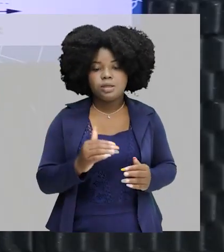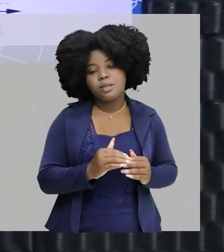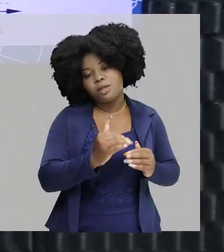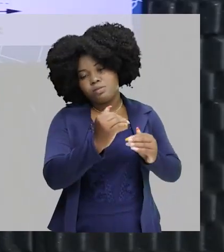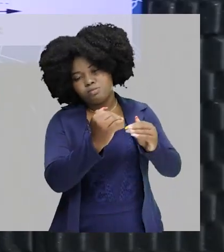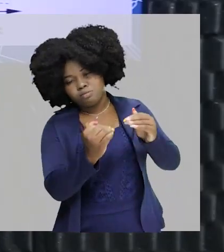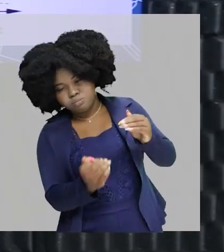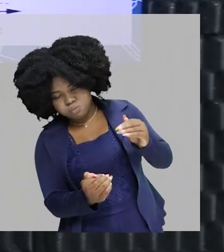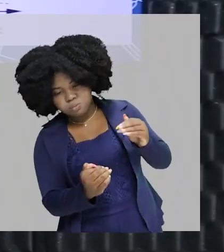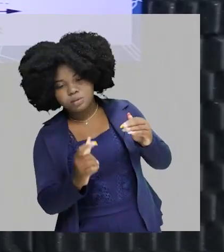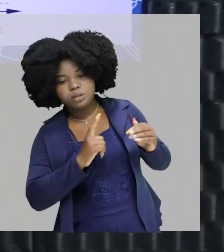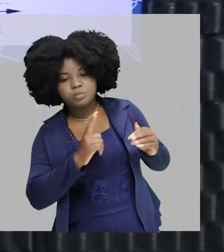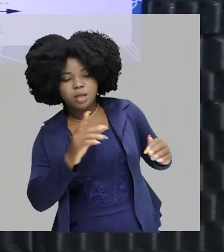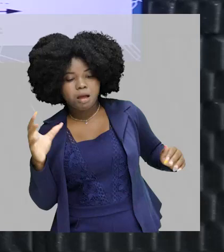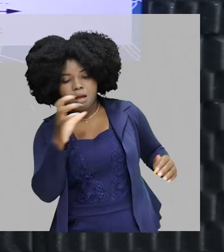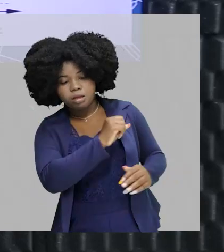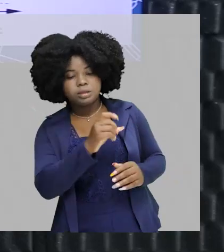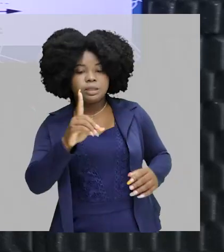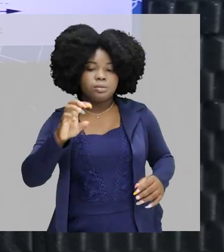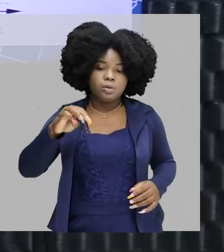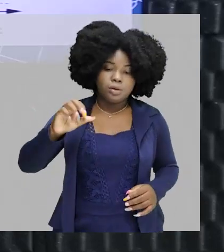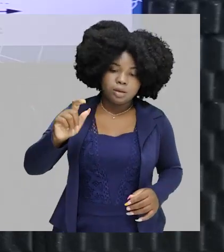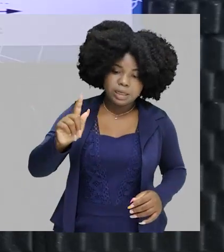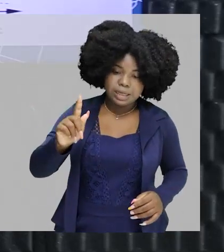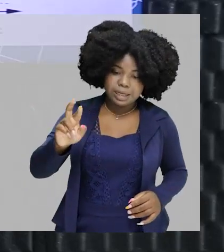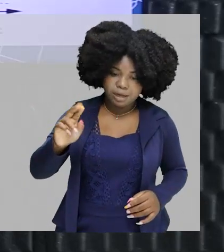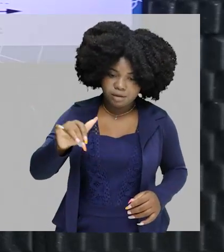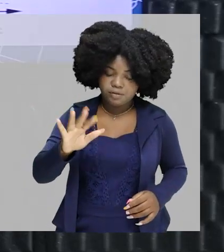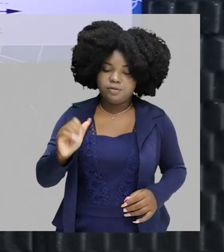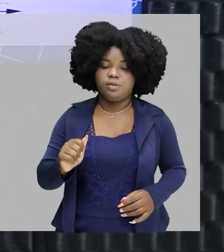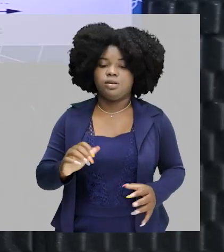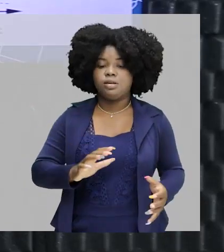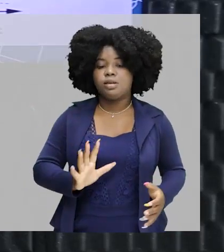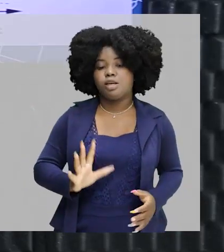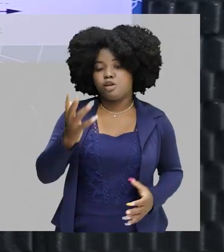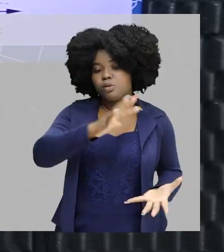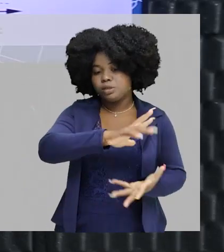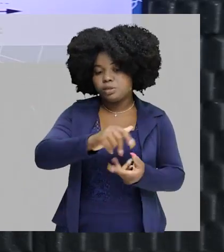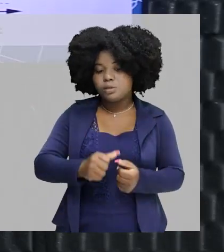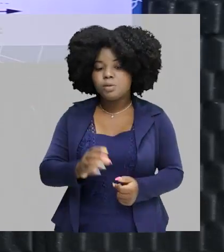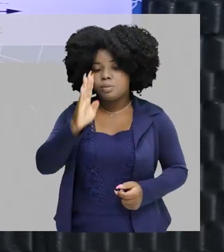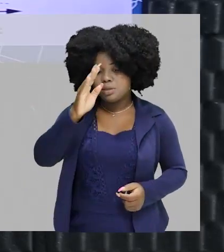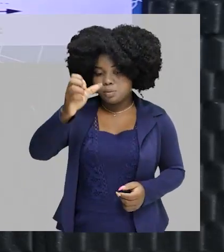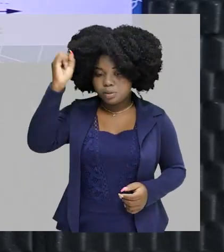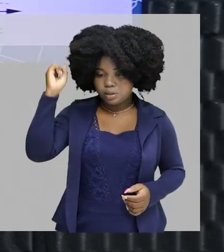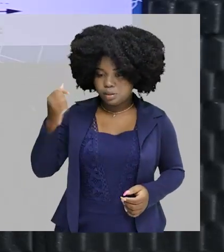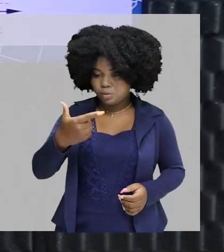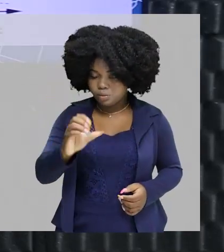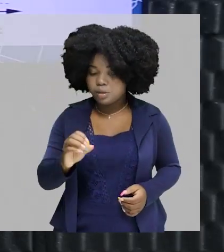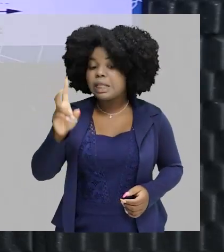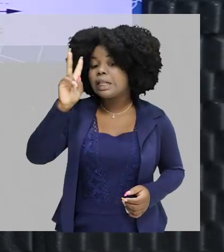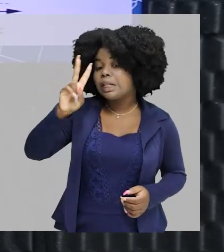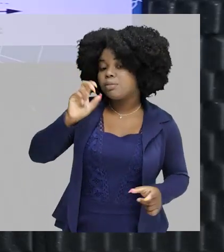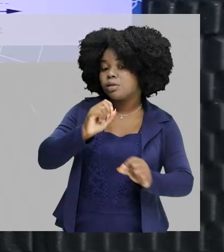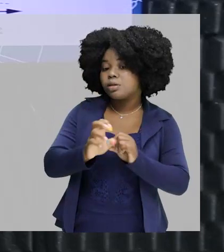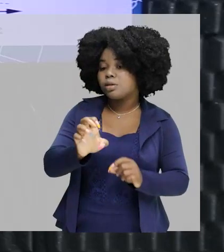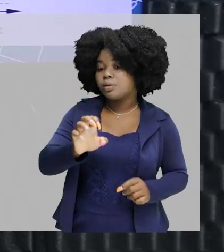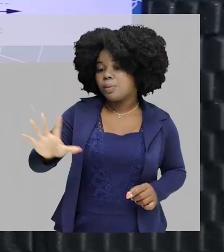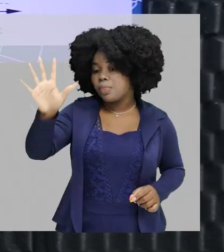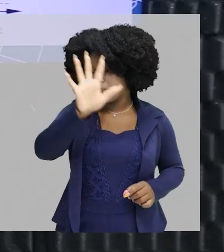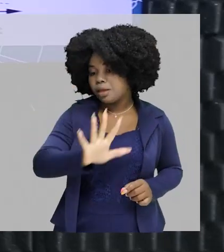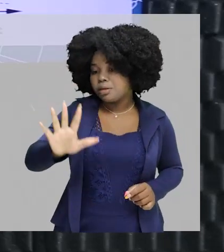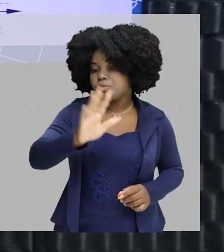de aceleração demográfica, que vai acontecer no mundo, principalmente no século XX. Lembrando que a Europa, as